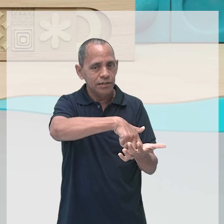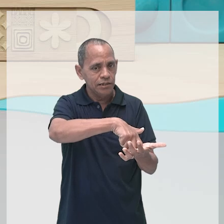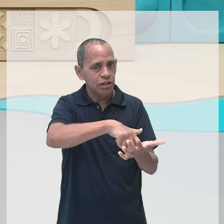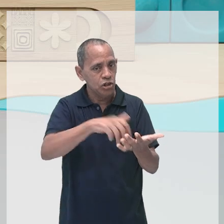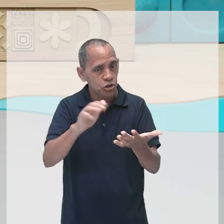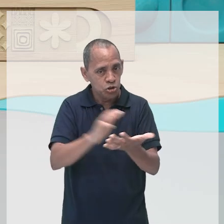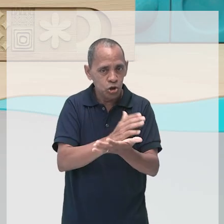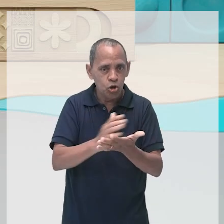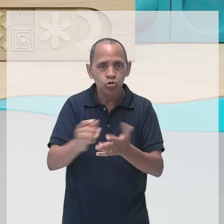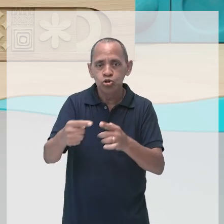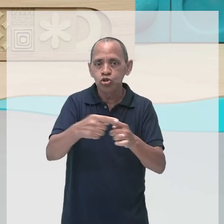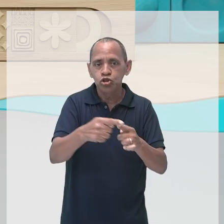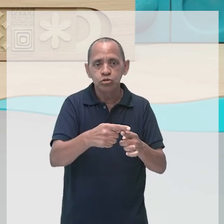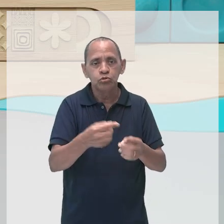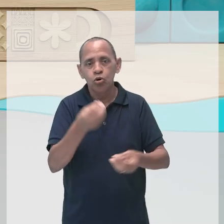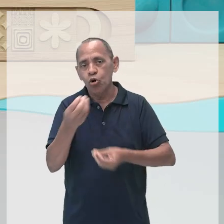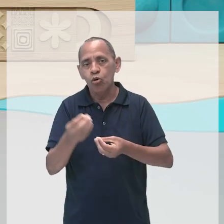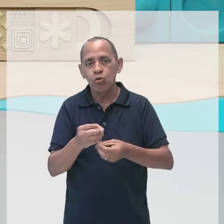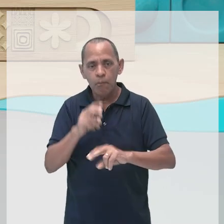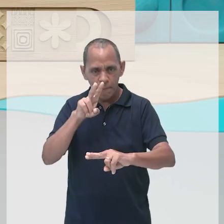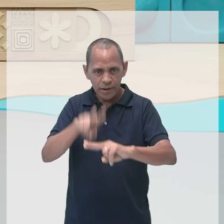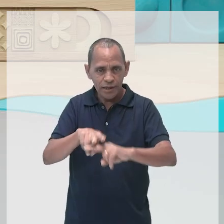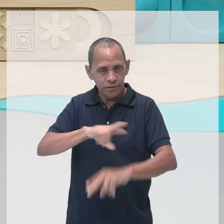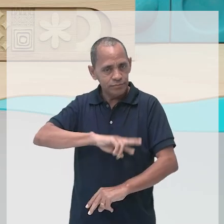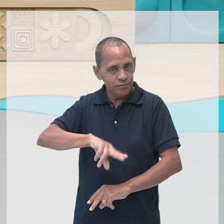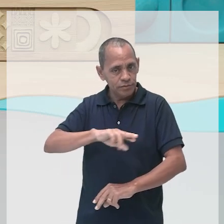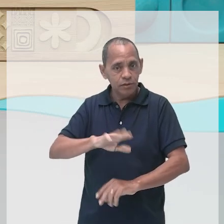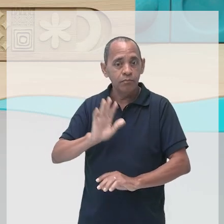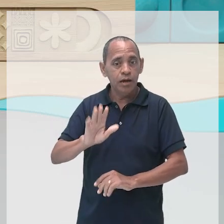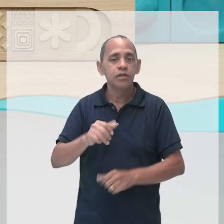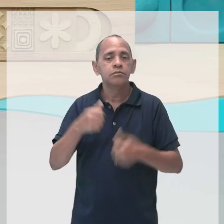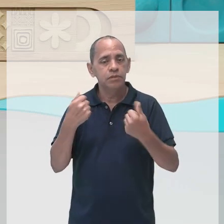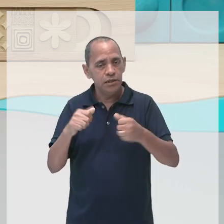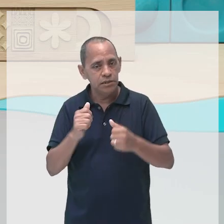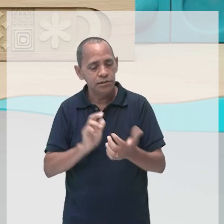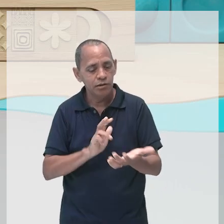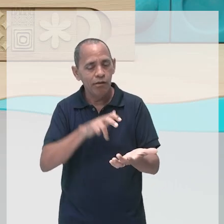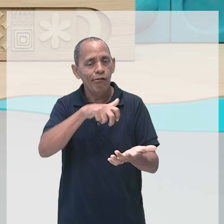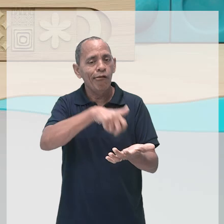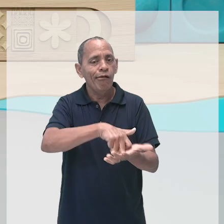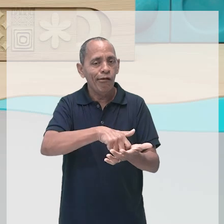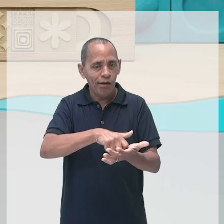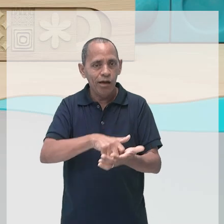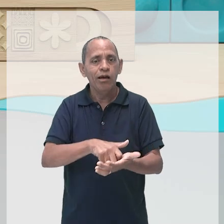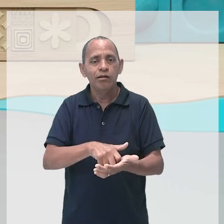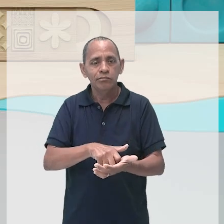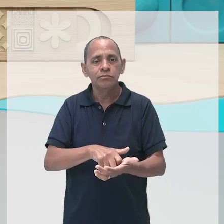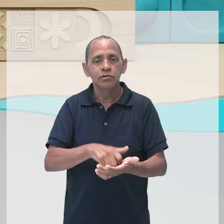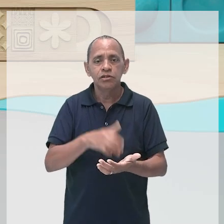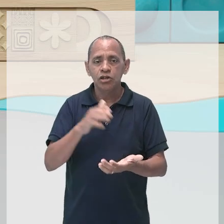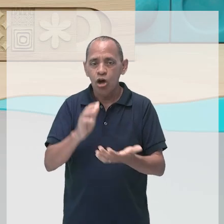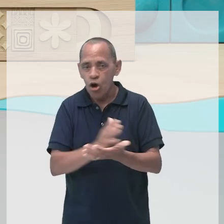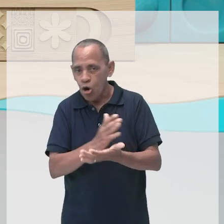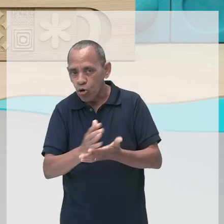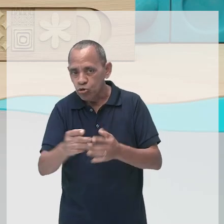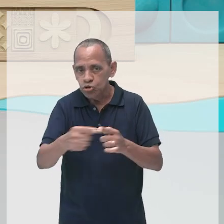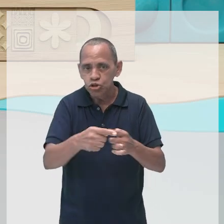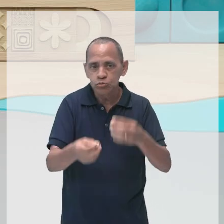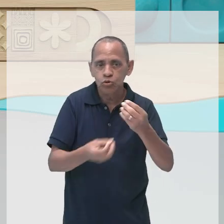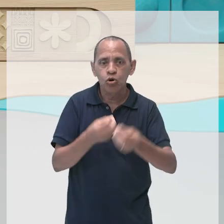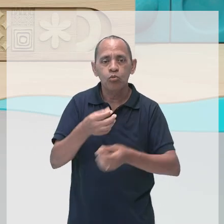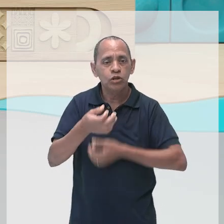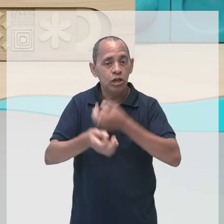um crime, ele não vai preso, mas ele precisa pagar pelo crime dele de alguma forma. E é claro, ele argumenta